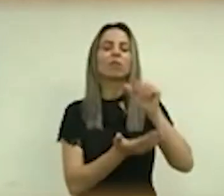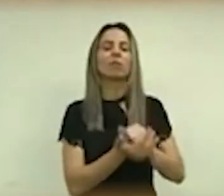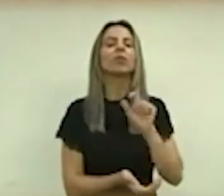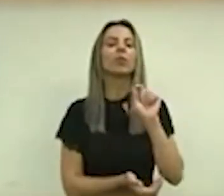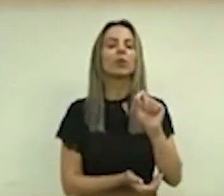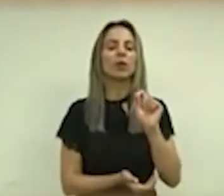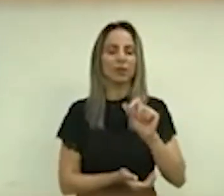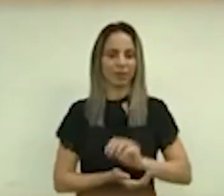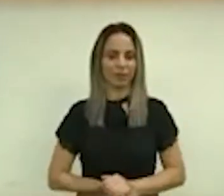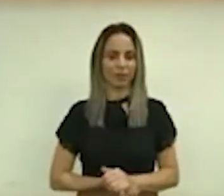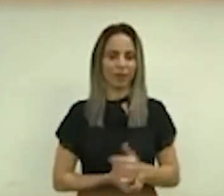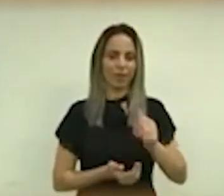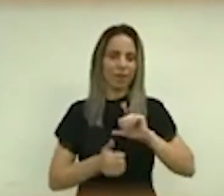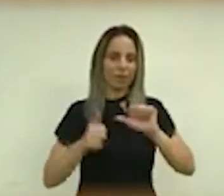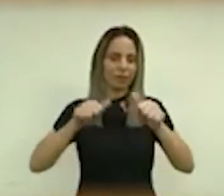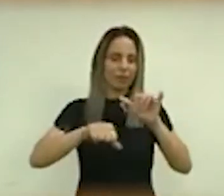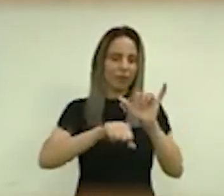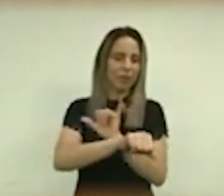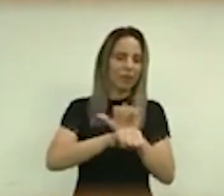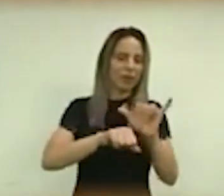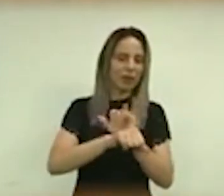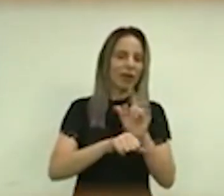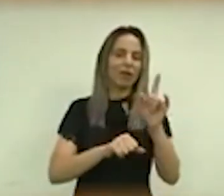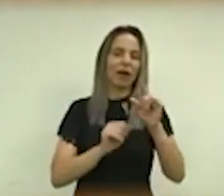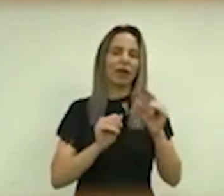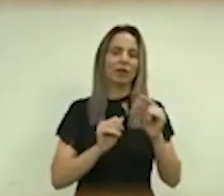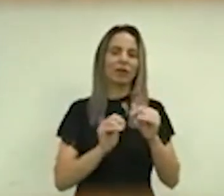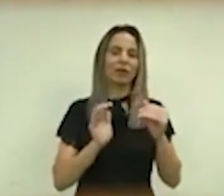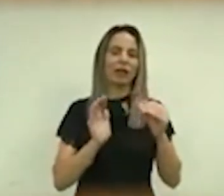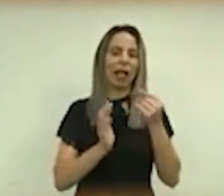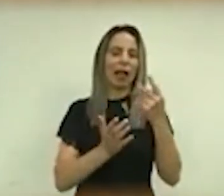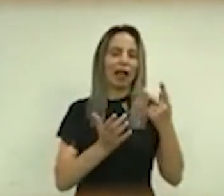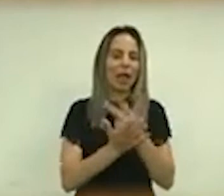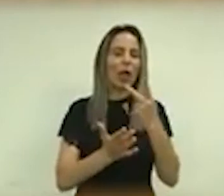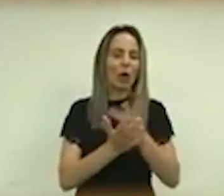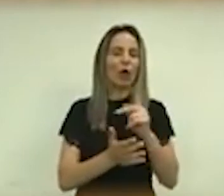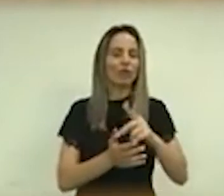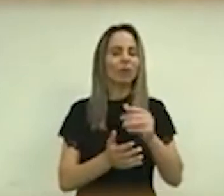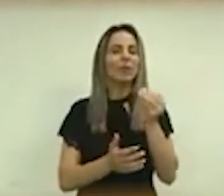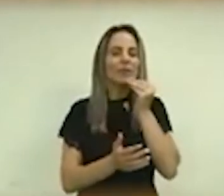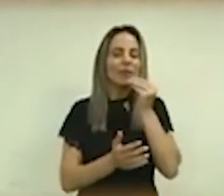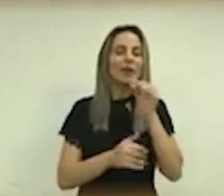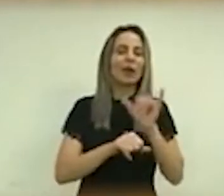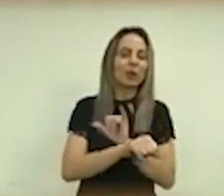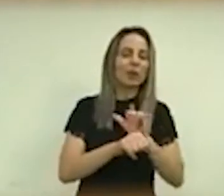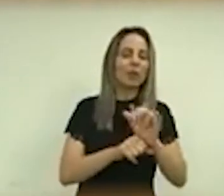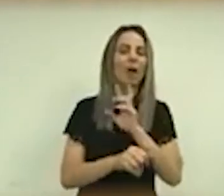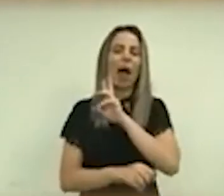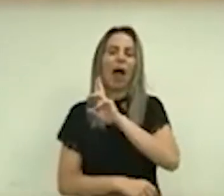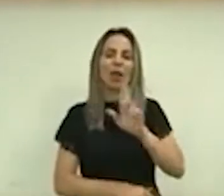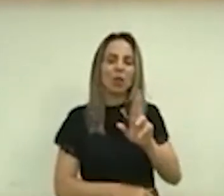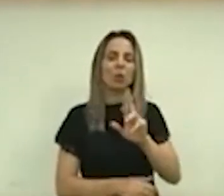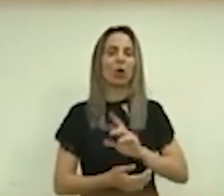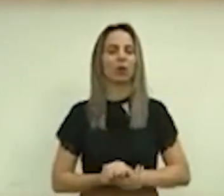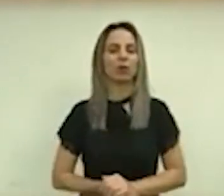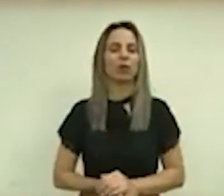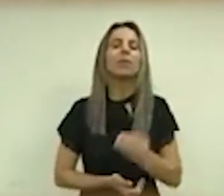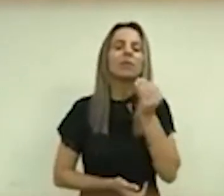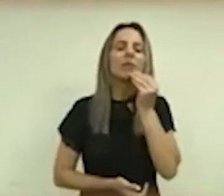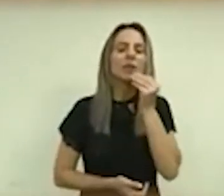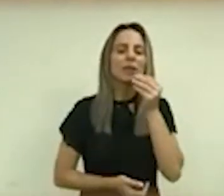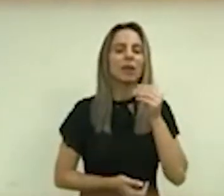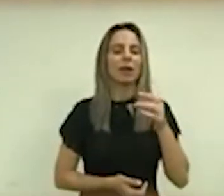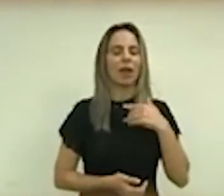né, consertar essa falha que Vossa Excelência tá, mas, além da resposta, a gente, esse